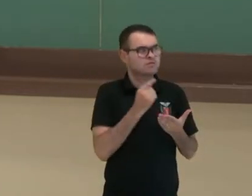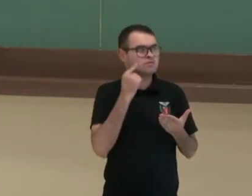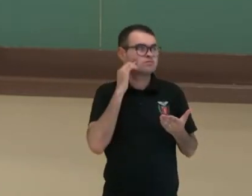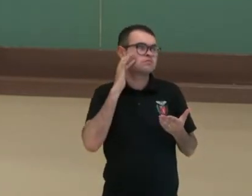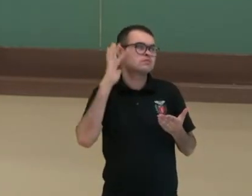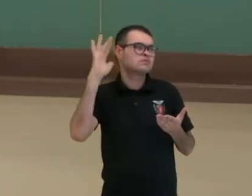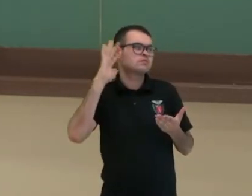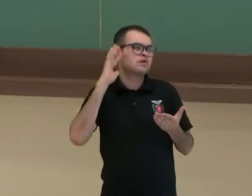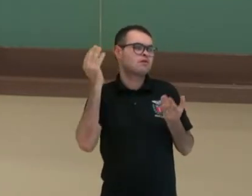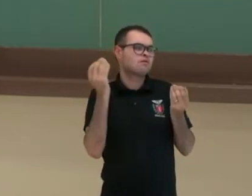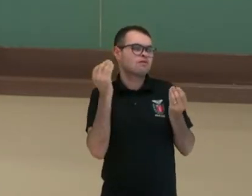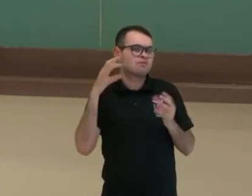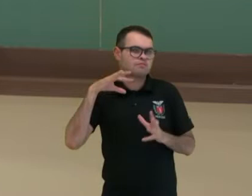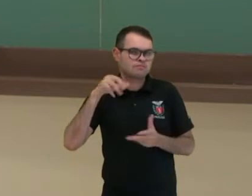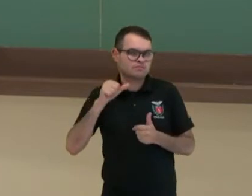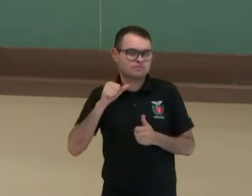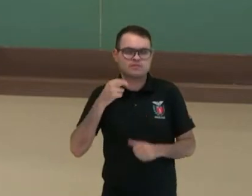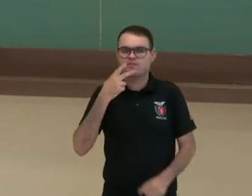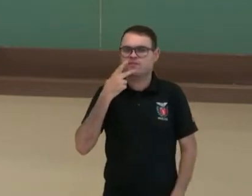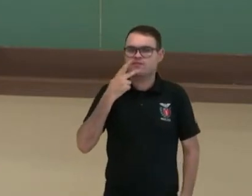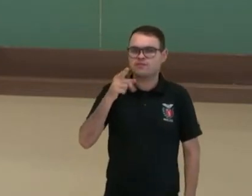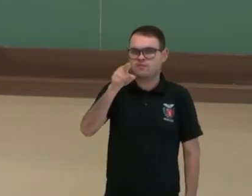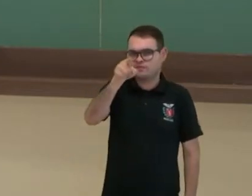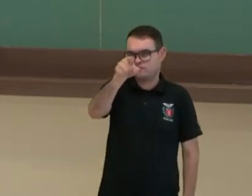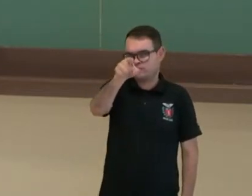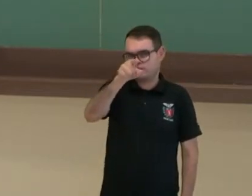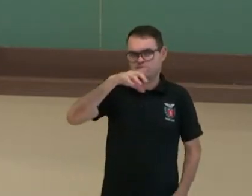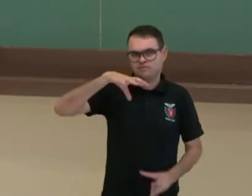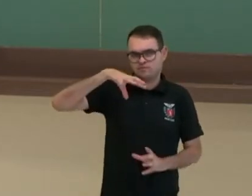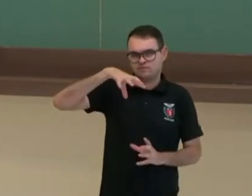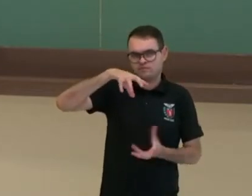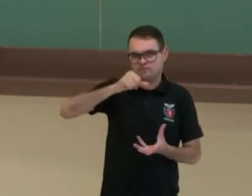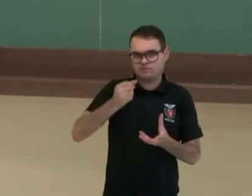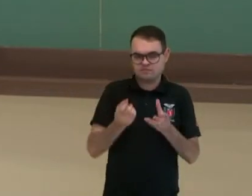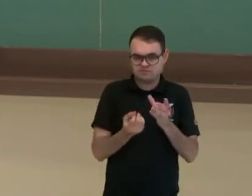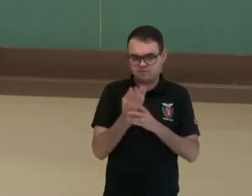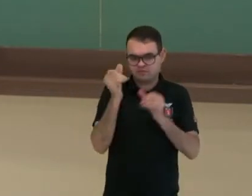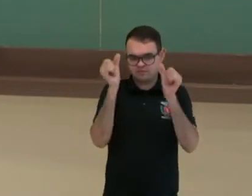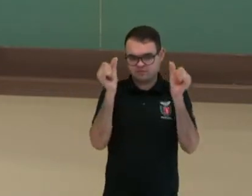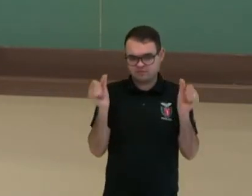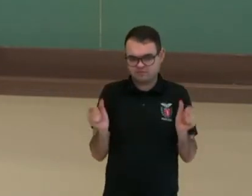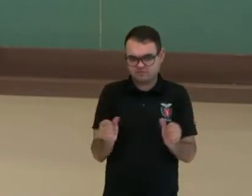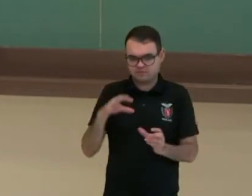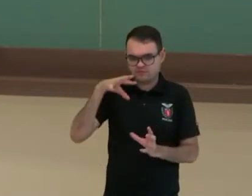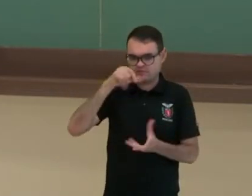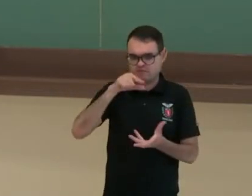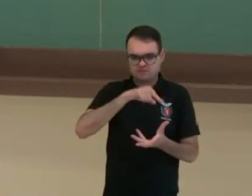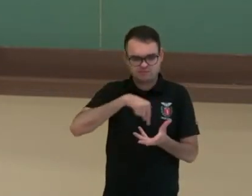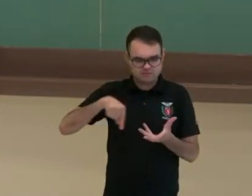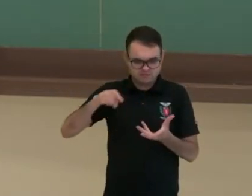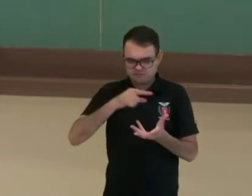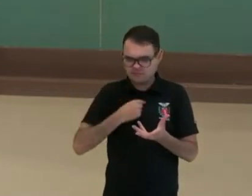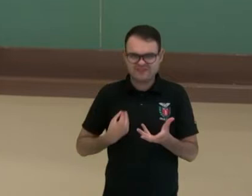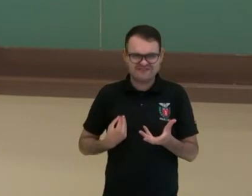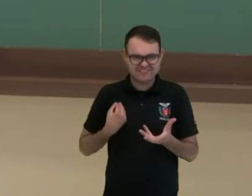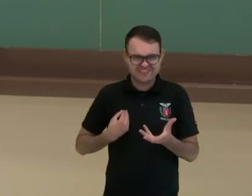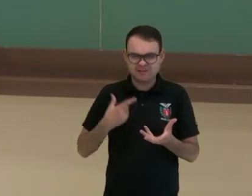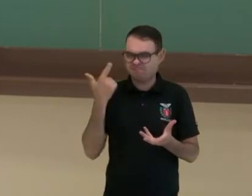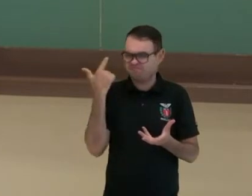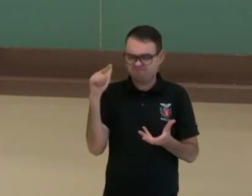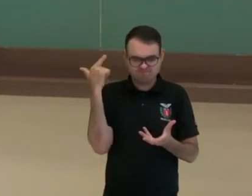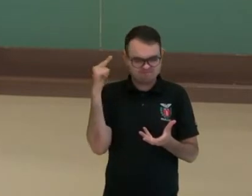falar para você que na sua origem a Terra não tinha condições para a vida, era